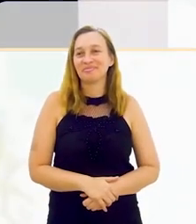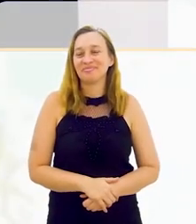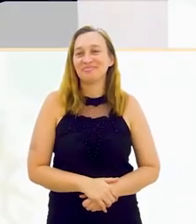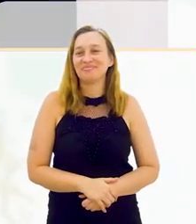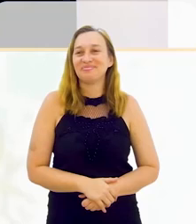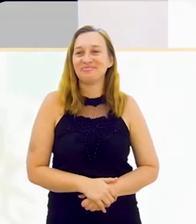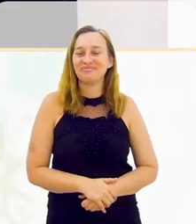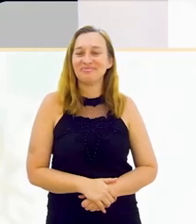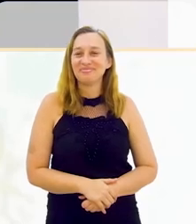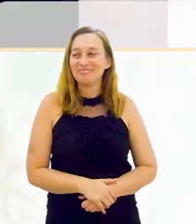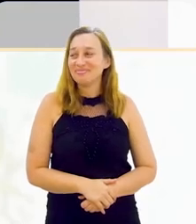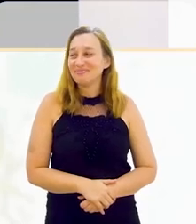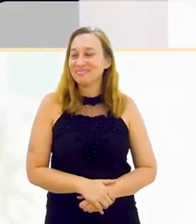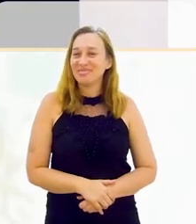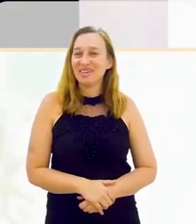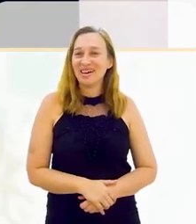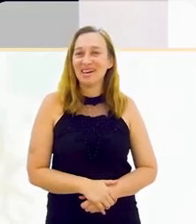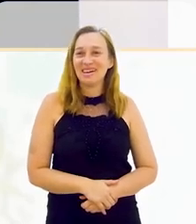de maluco.